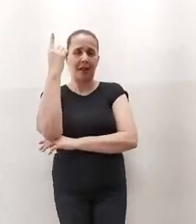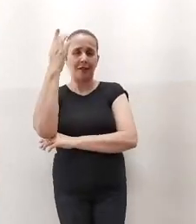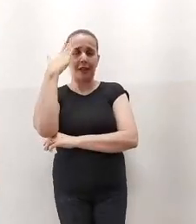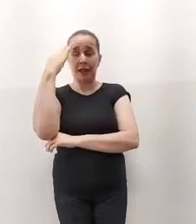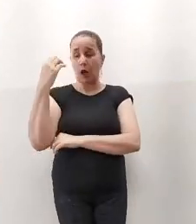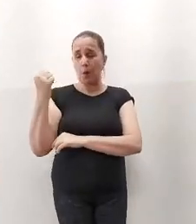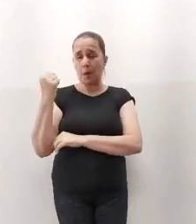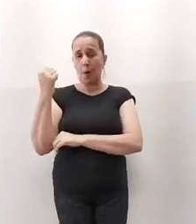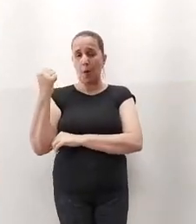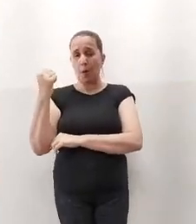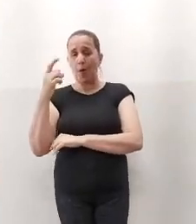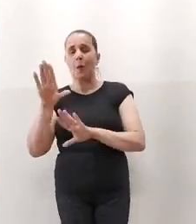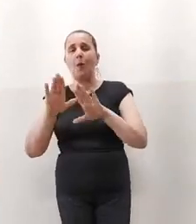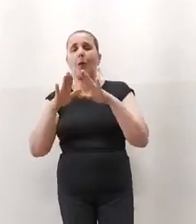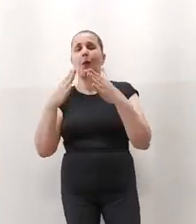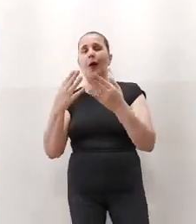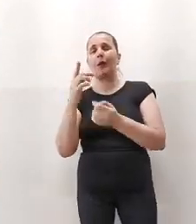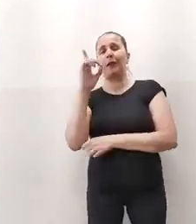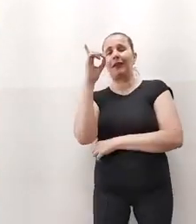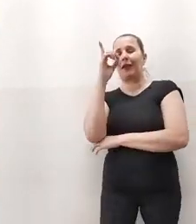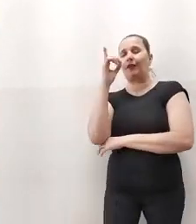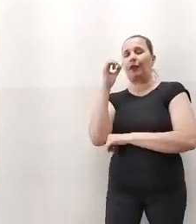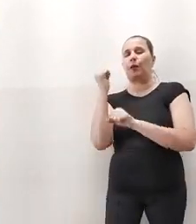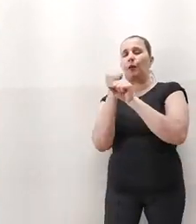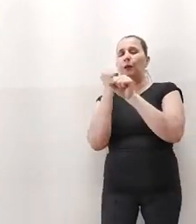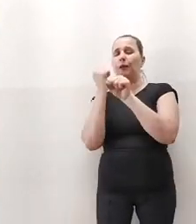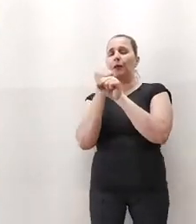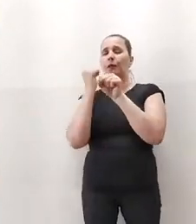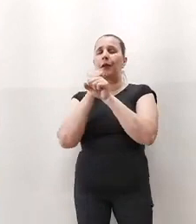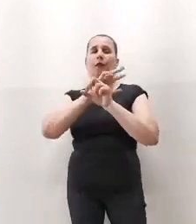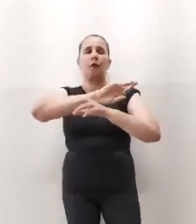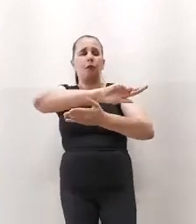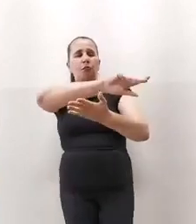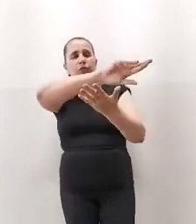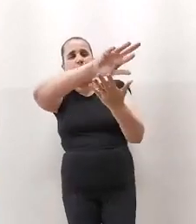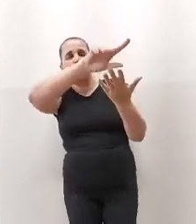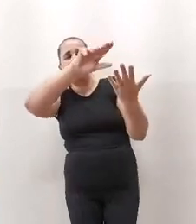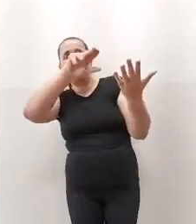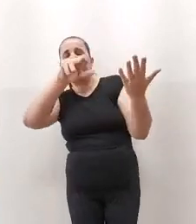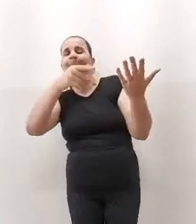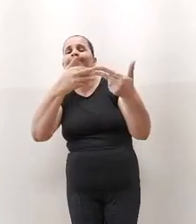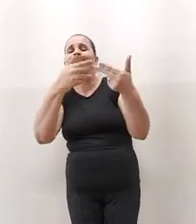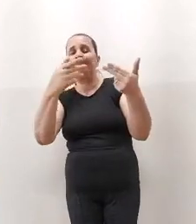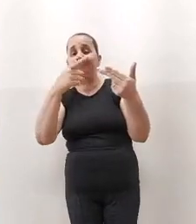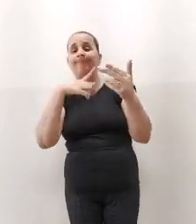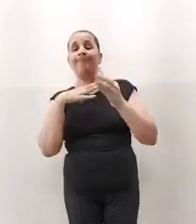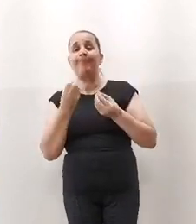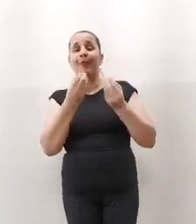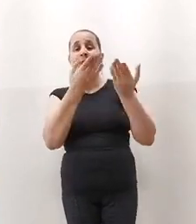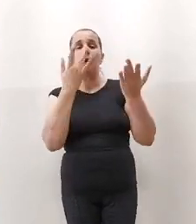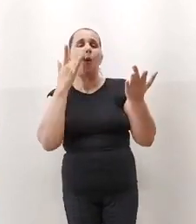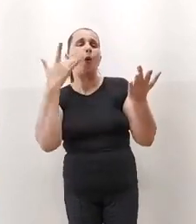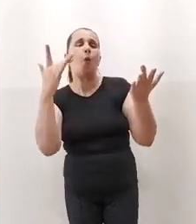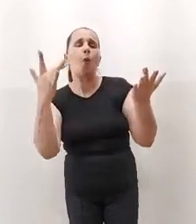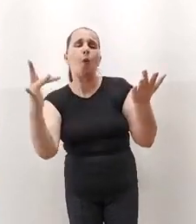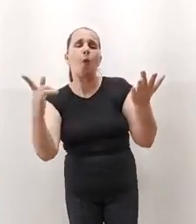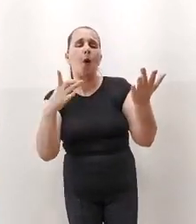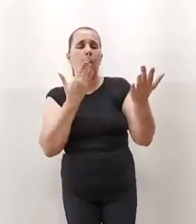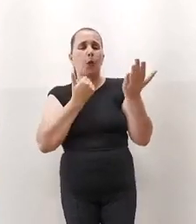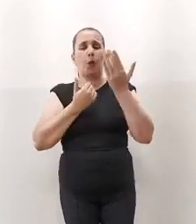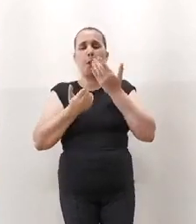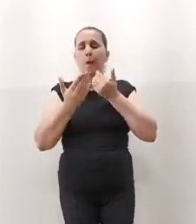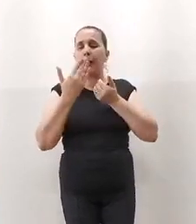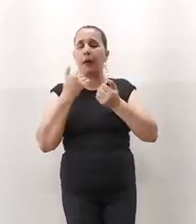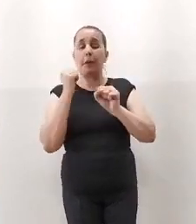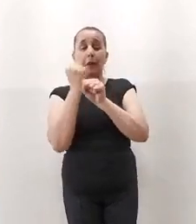ali, quando Davi construiu várias coisas ali, deixou ali ouro, muito mantimento ali para